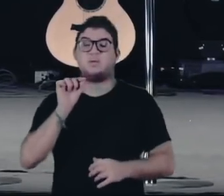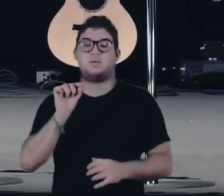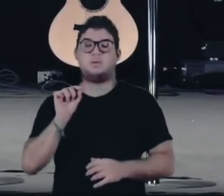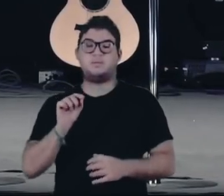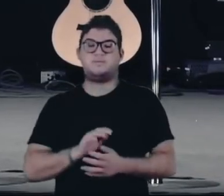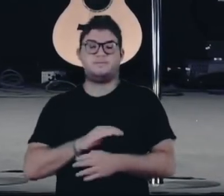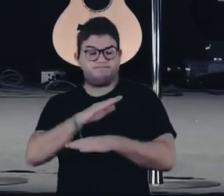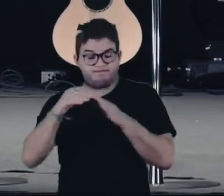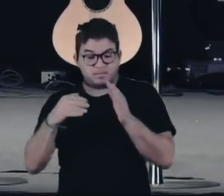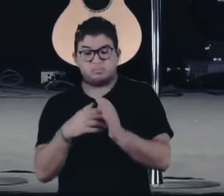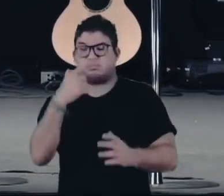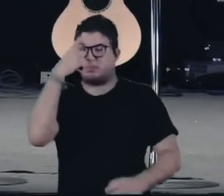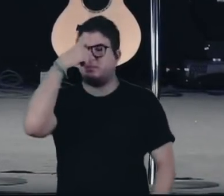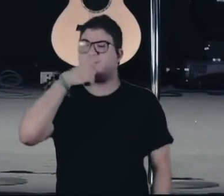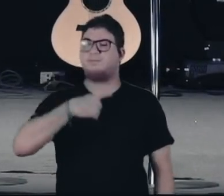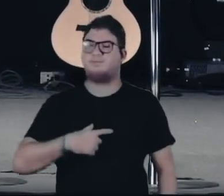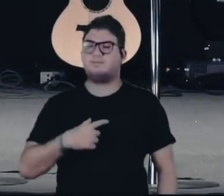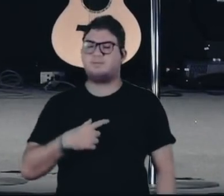Tudo que a gente tem,